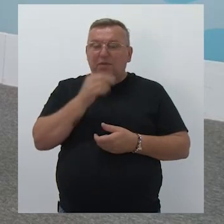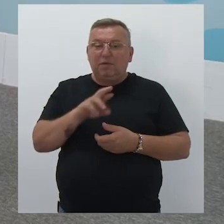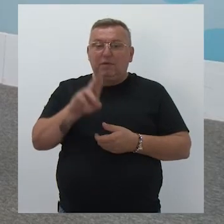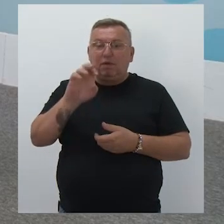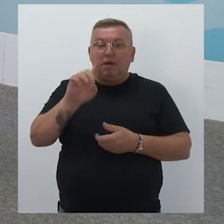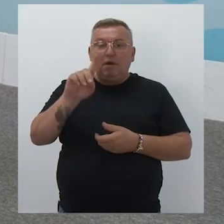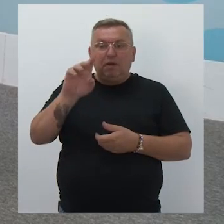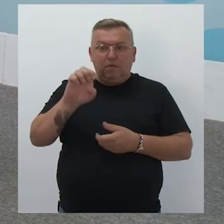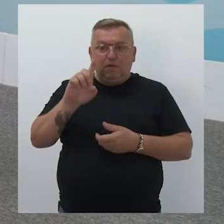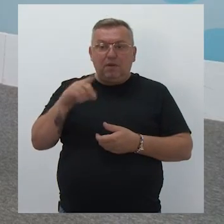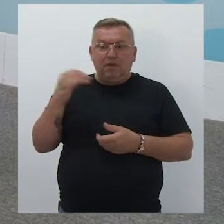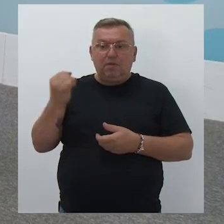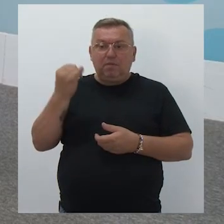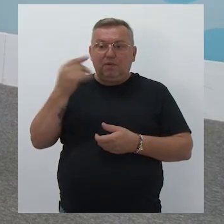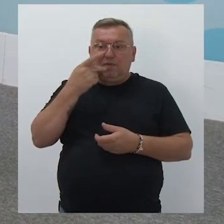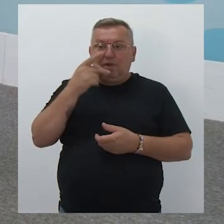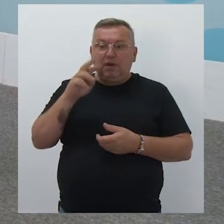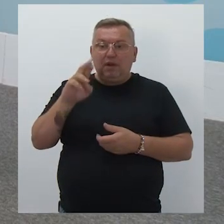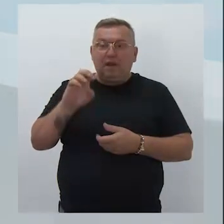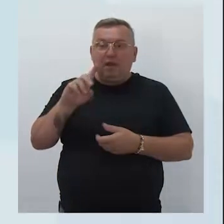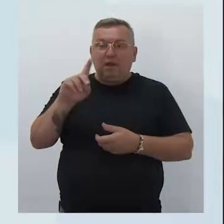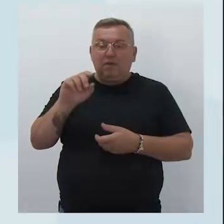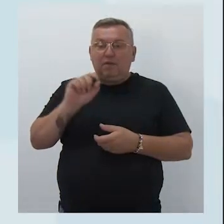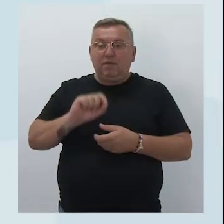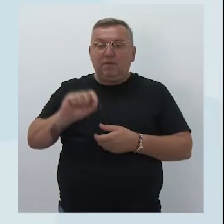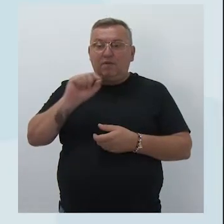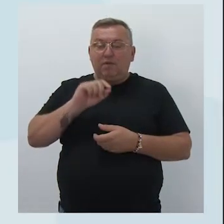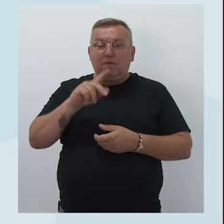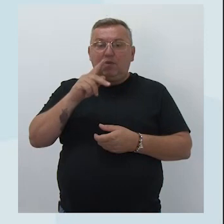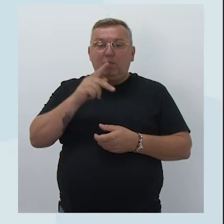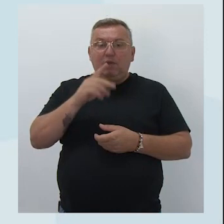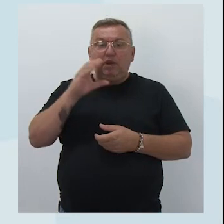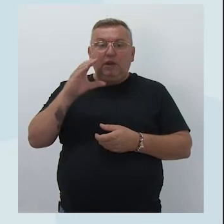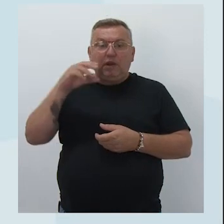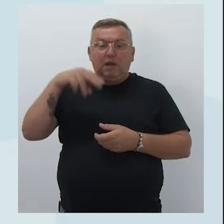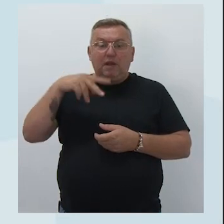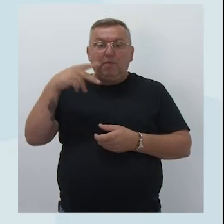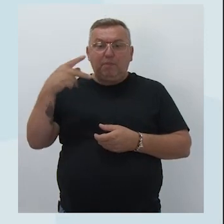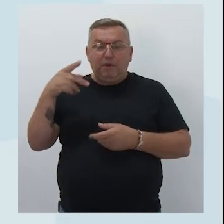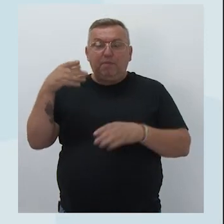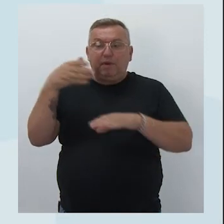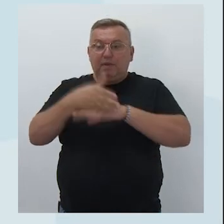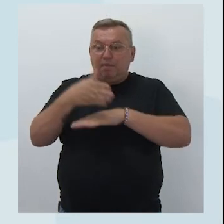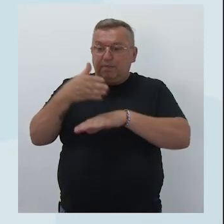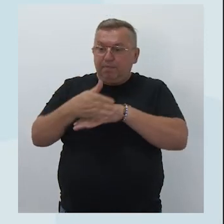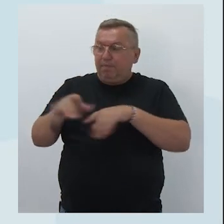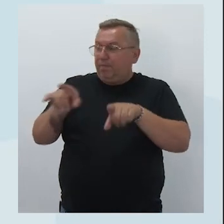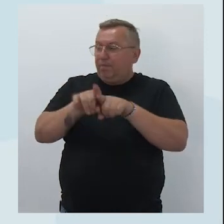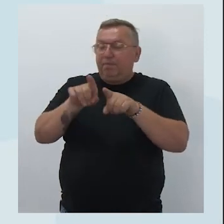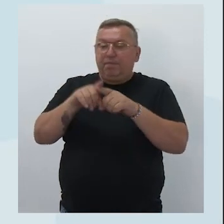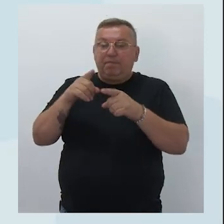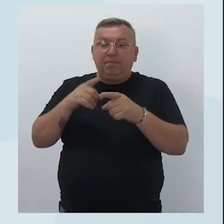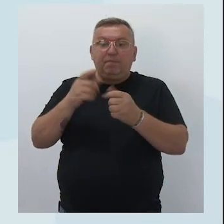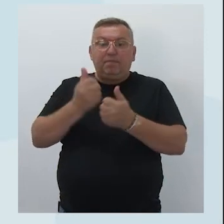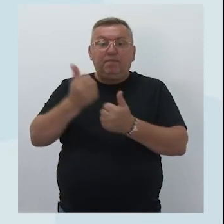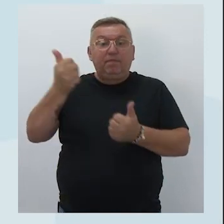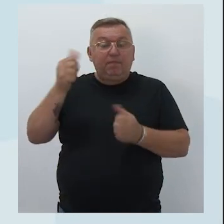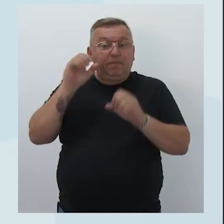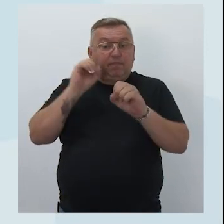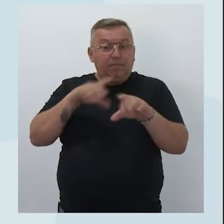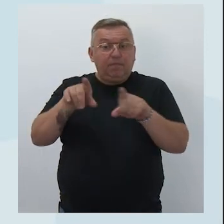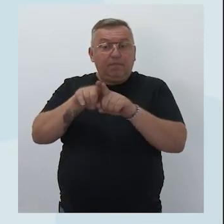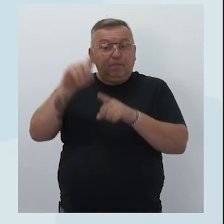E a rede, é importante falar da rede, na medida em que os PCNPs participaram, né, nas diretorias de ensino